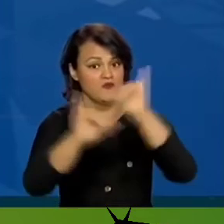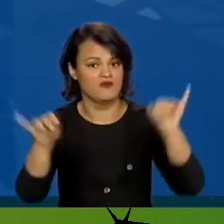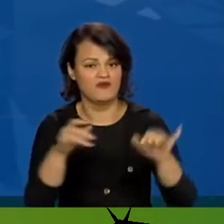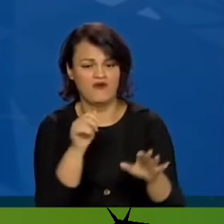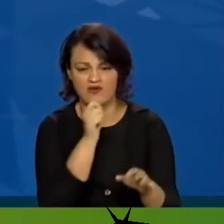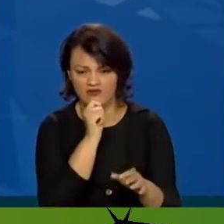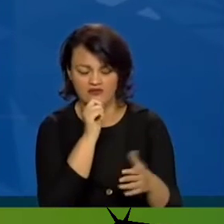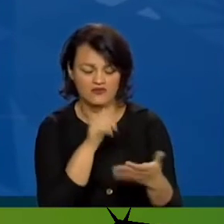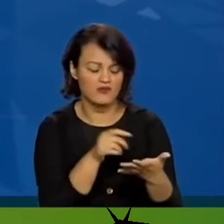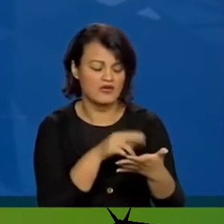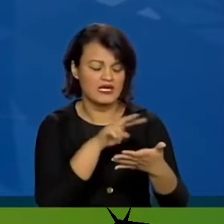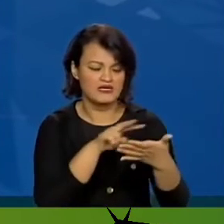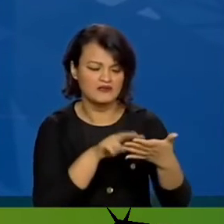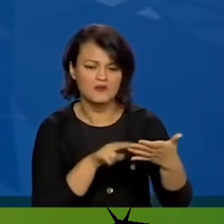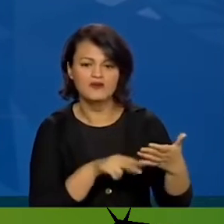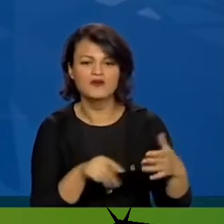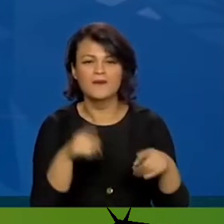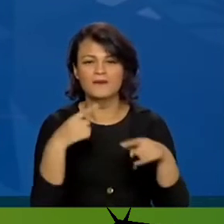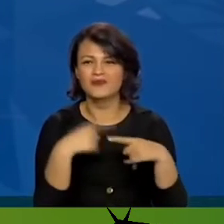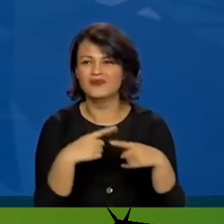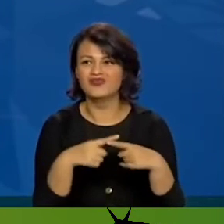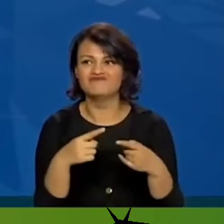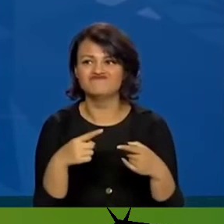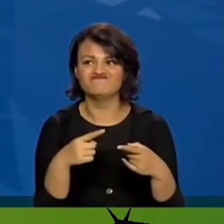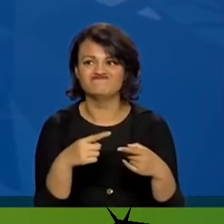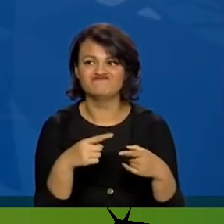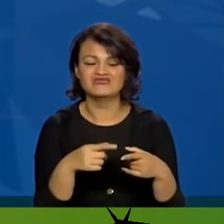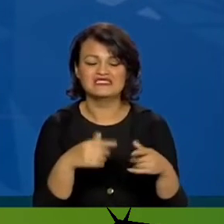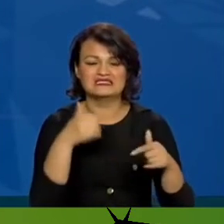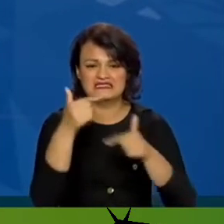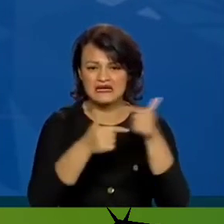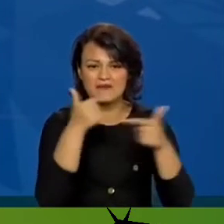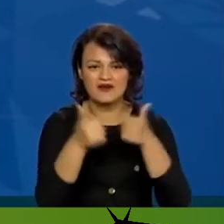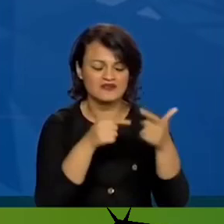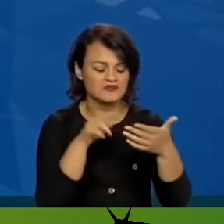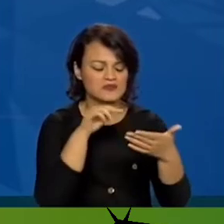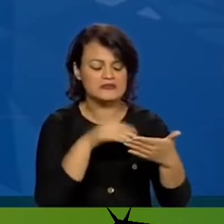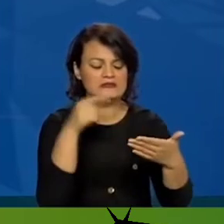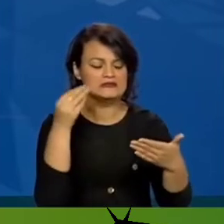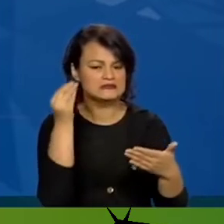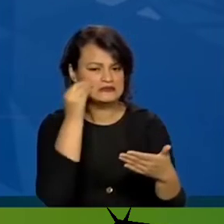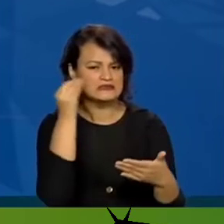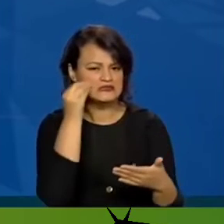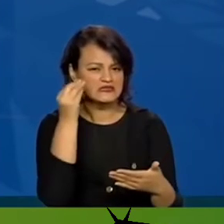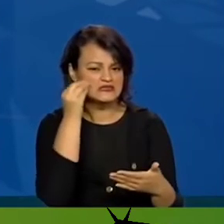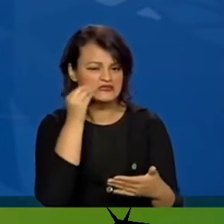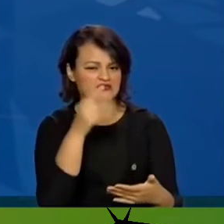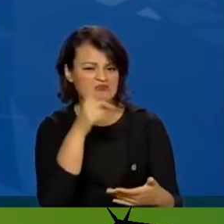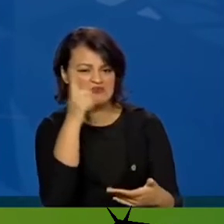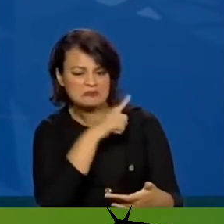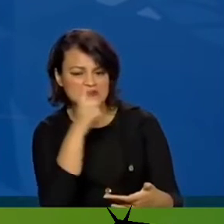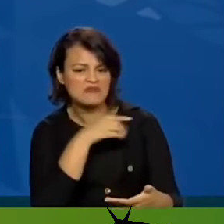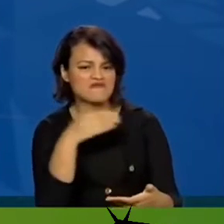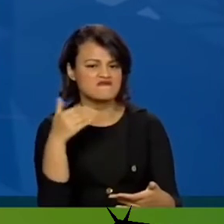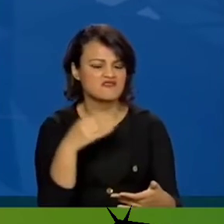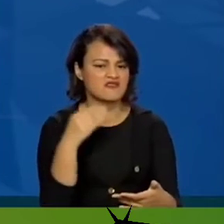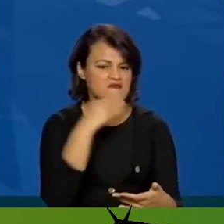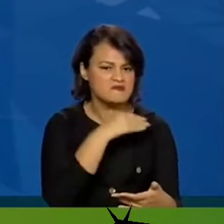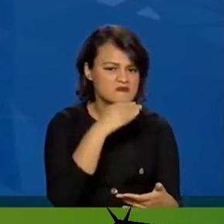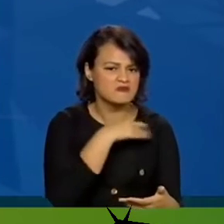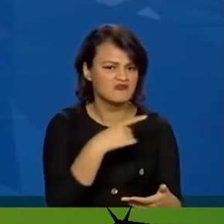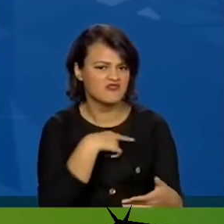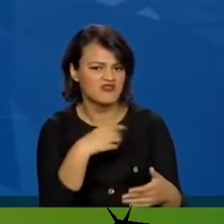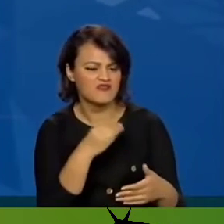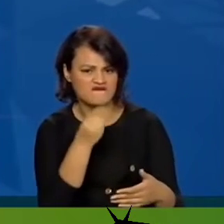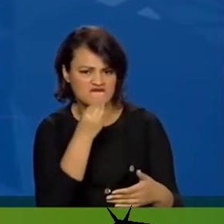ciência, é que a gente bombardeia os trabalhos para ver falhas antes de publicar. Então, ele foi publicado com um asterisco